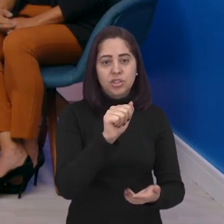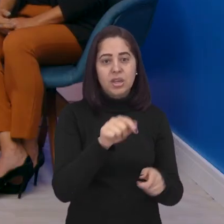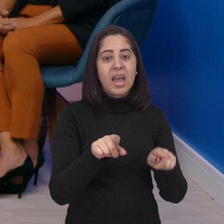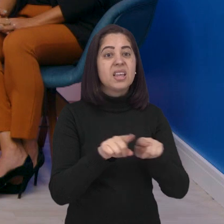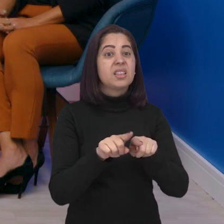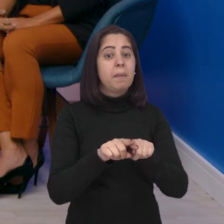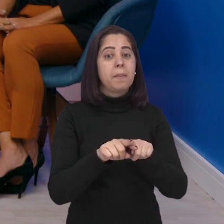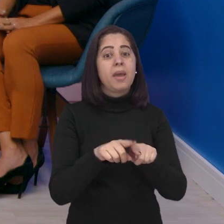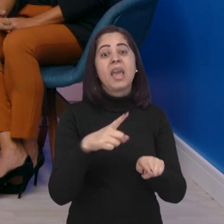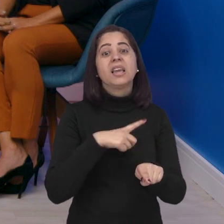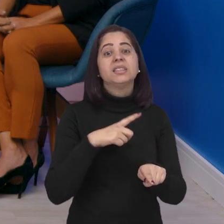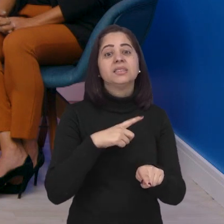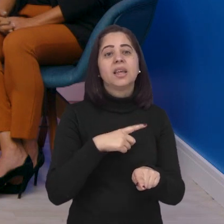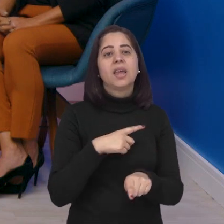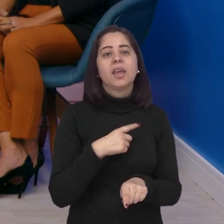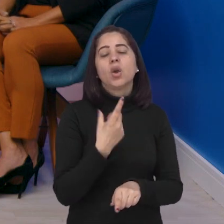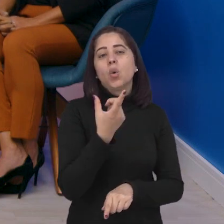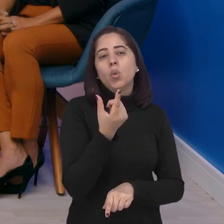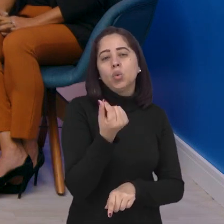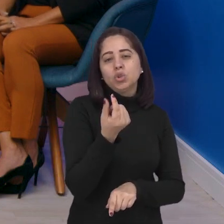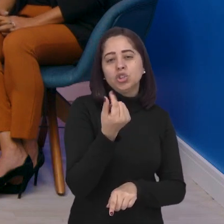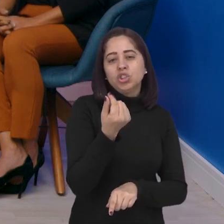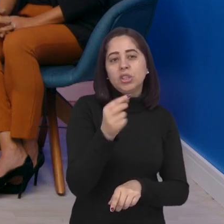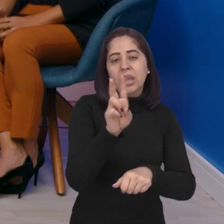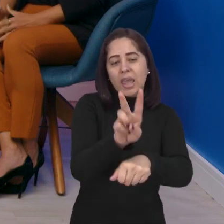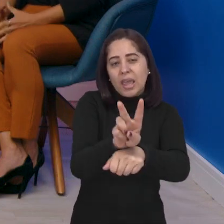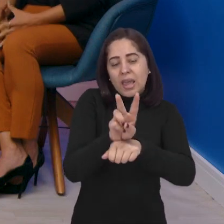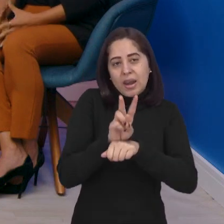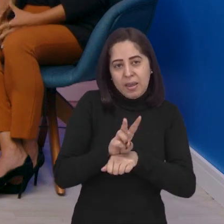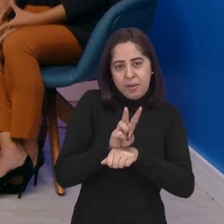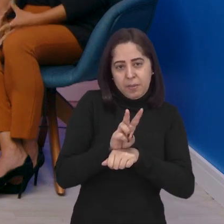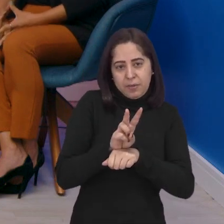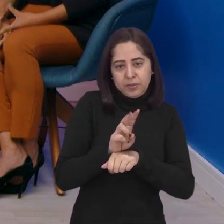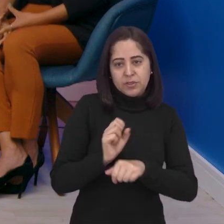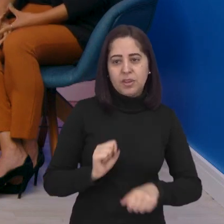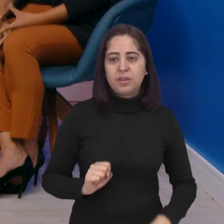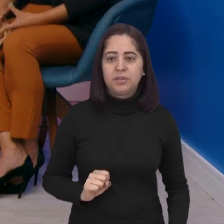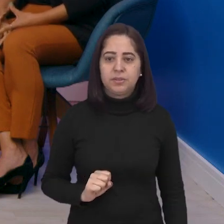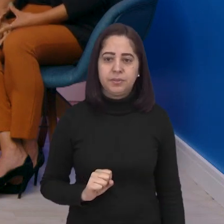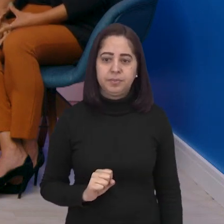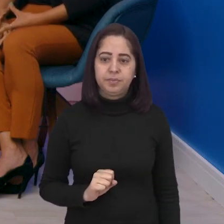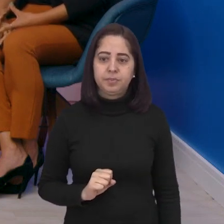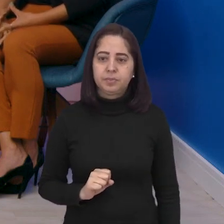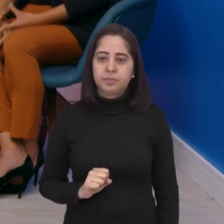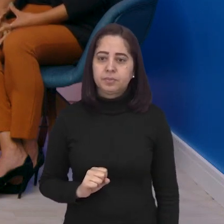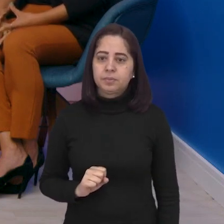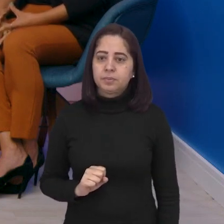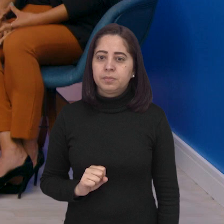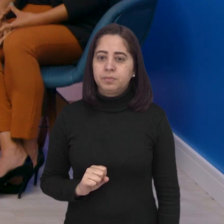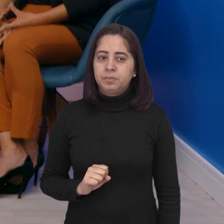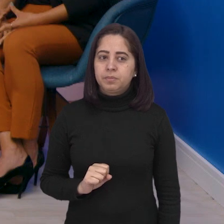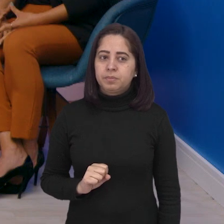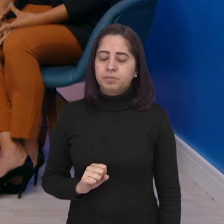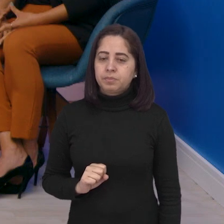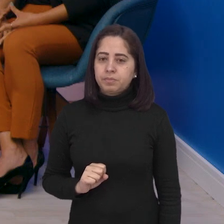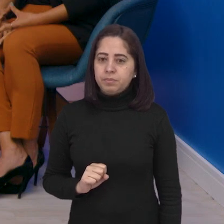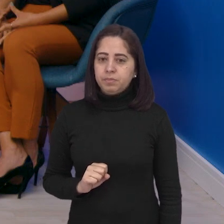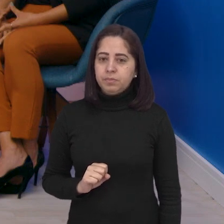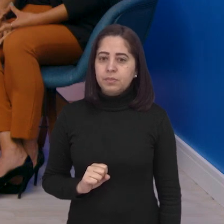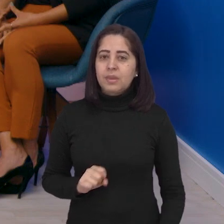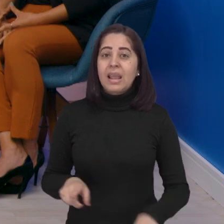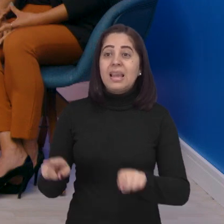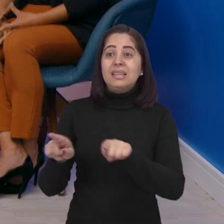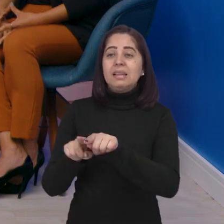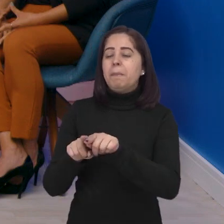financiamento de privado, o financiamento de partidos políticos, que é o grosso do dinheiro hoje das campanhas. E agora, quando se trata